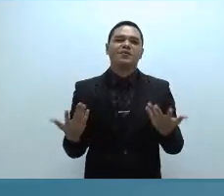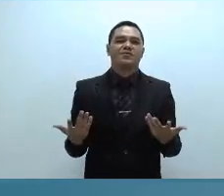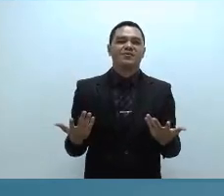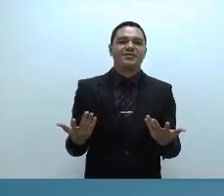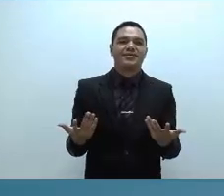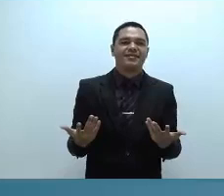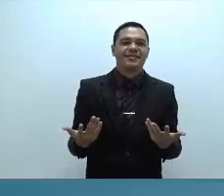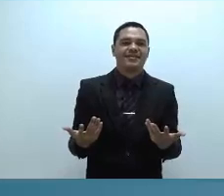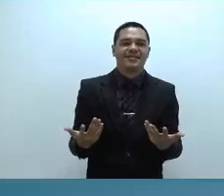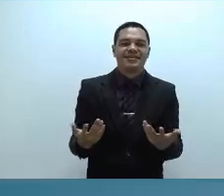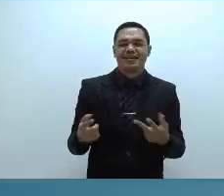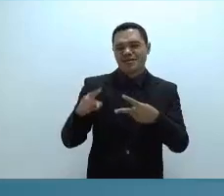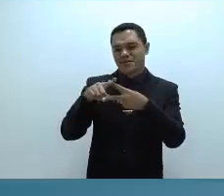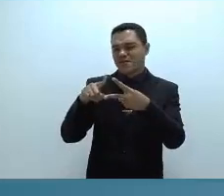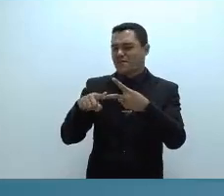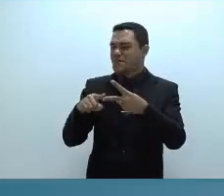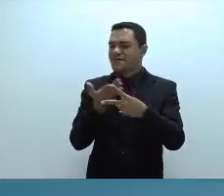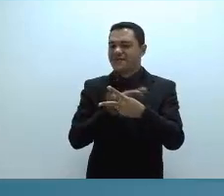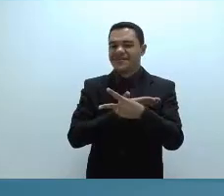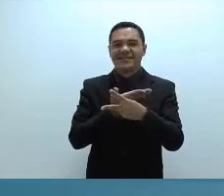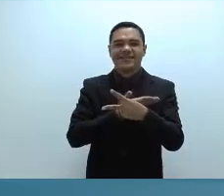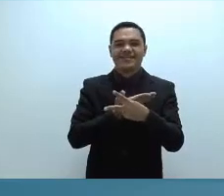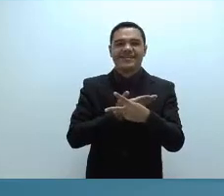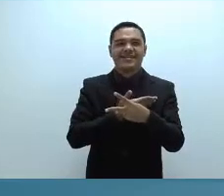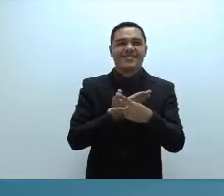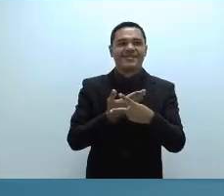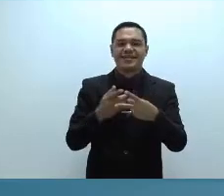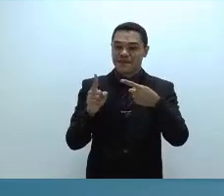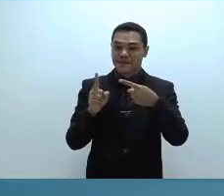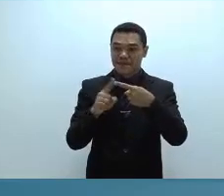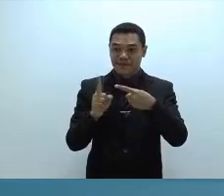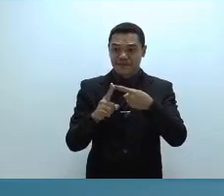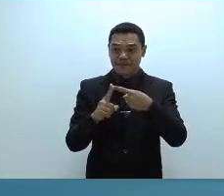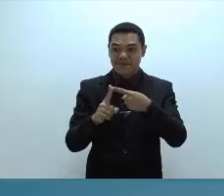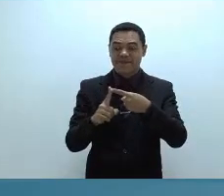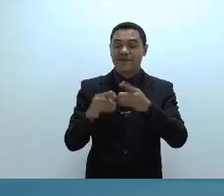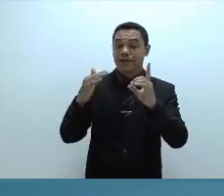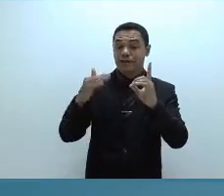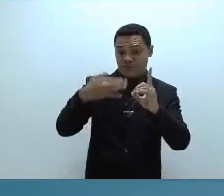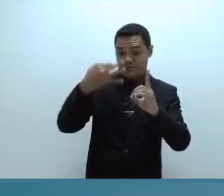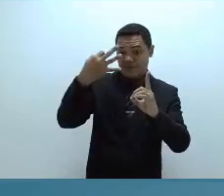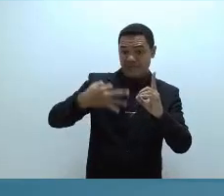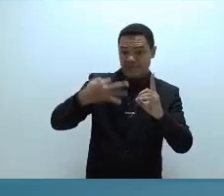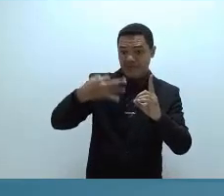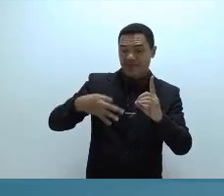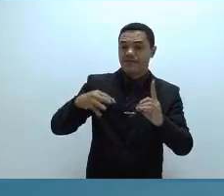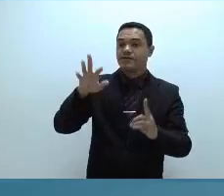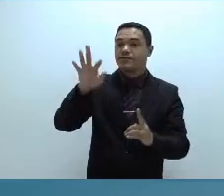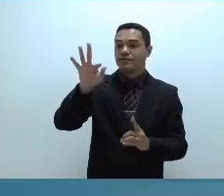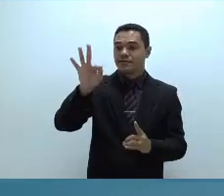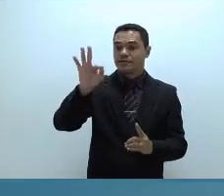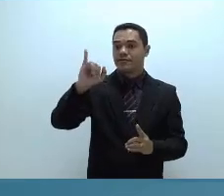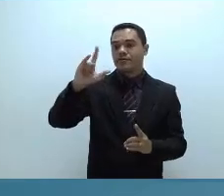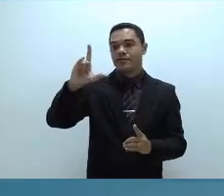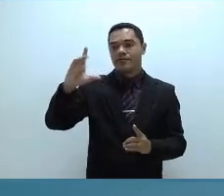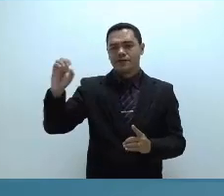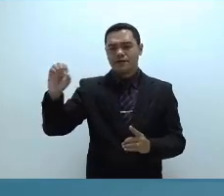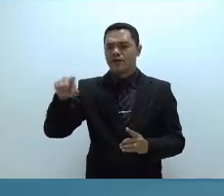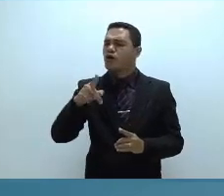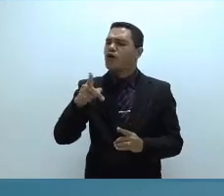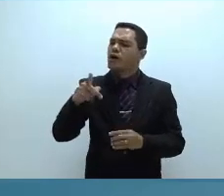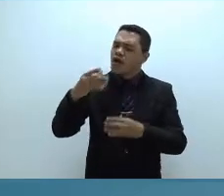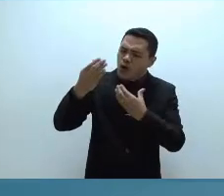que, e lembre, a doutora Filomena é do nosso concurso, viu, Ronaldo? Nosso